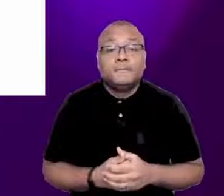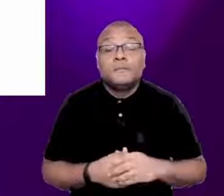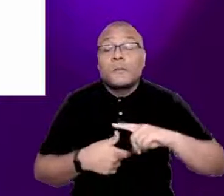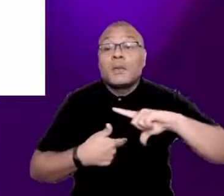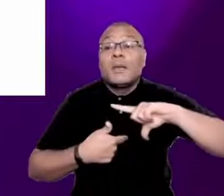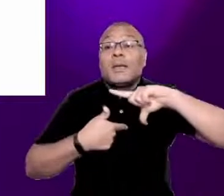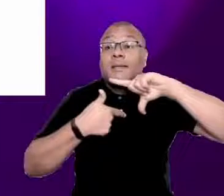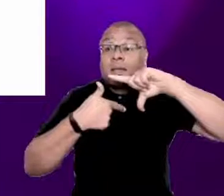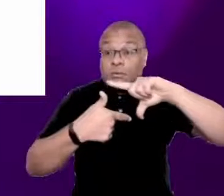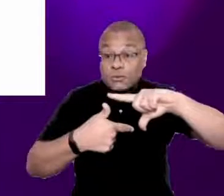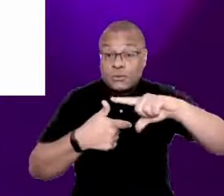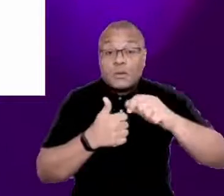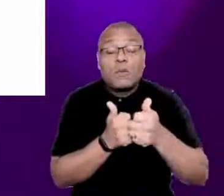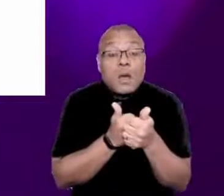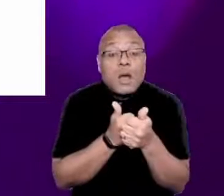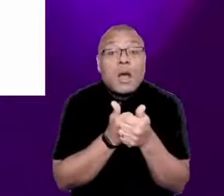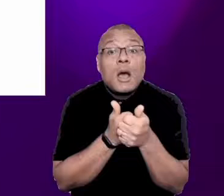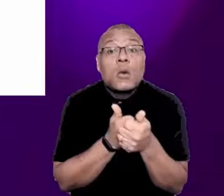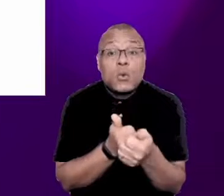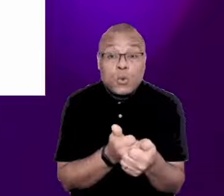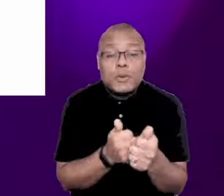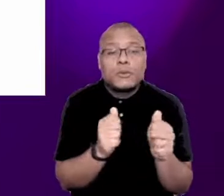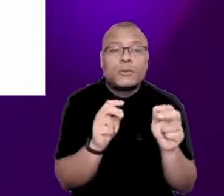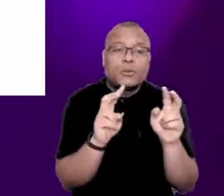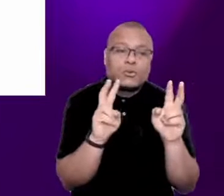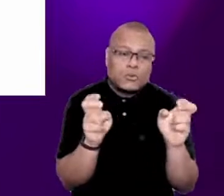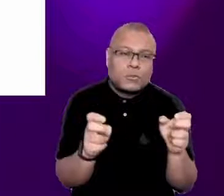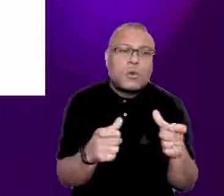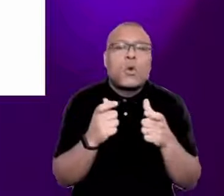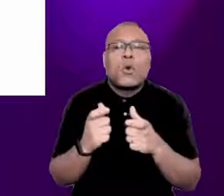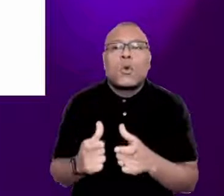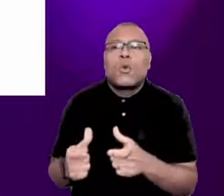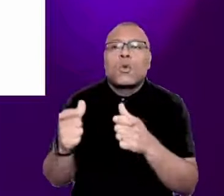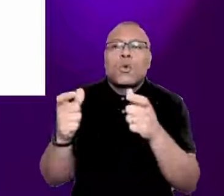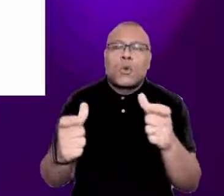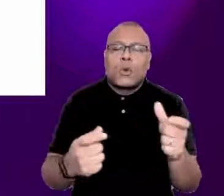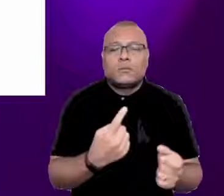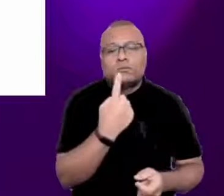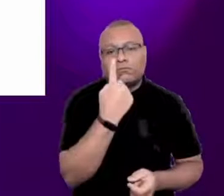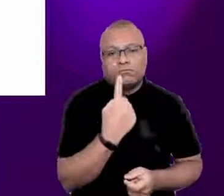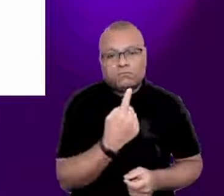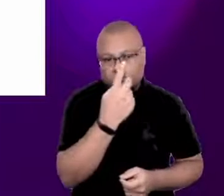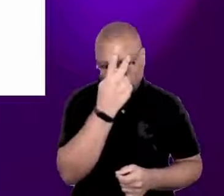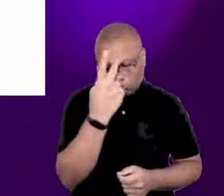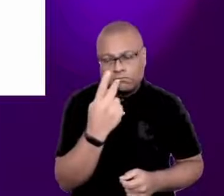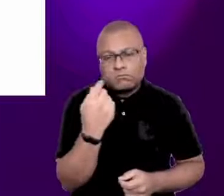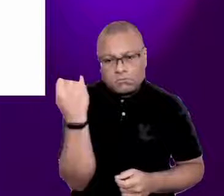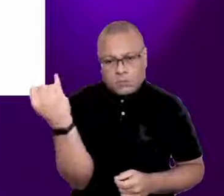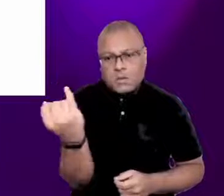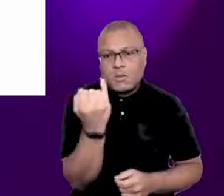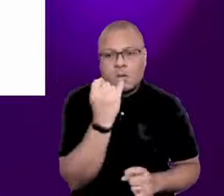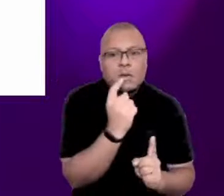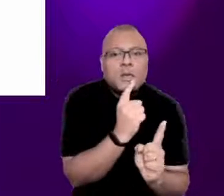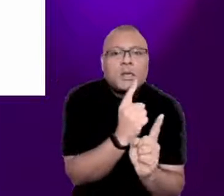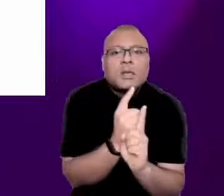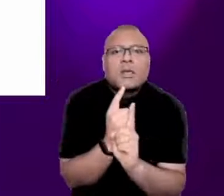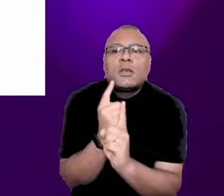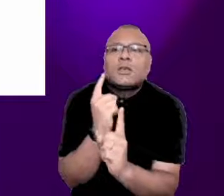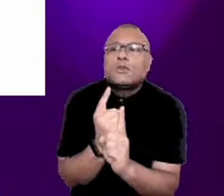Tradicionalmente, nós medimos questões demográficas individuais, isso é importante para a gente também identificar